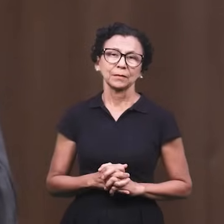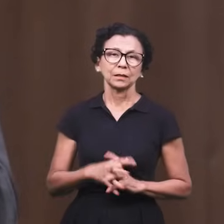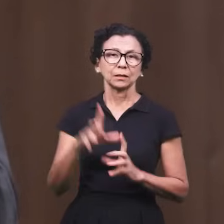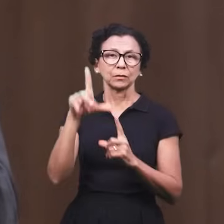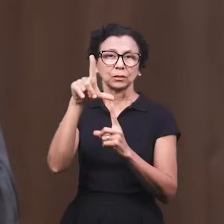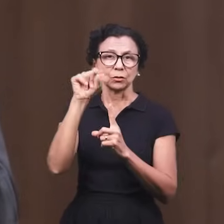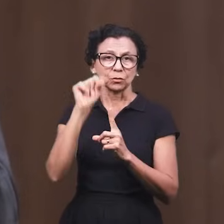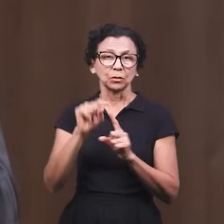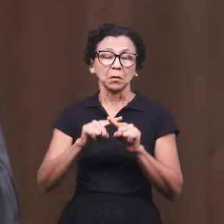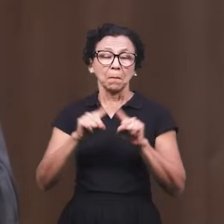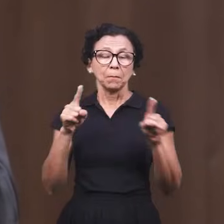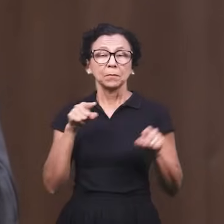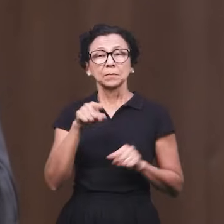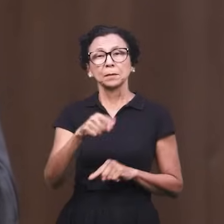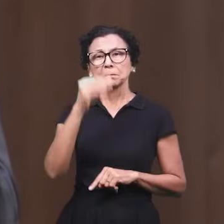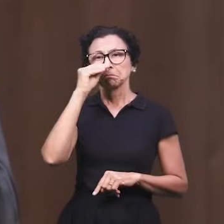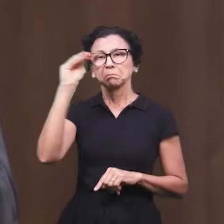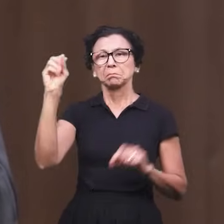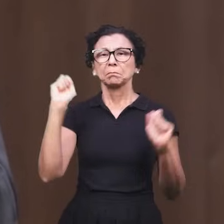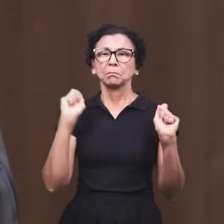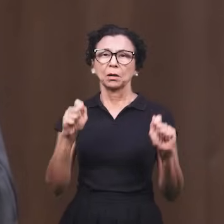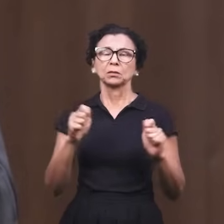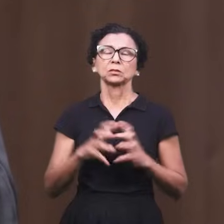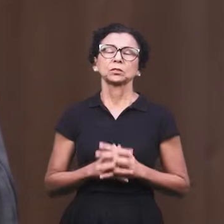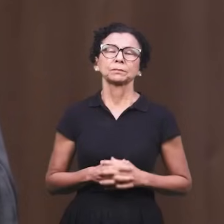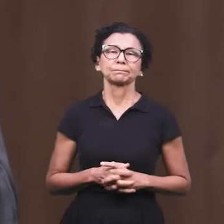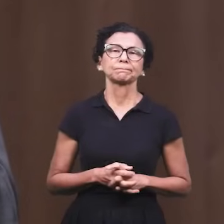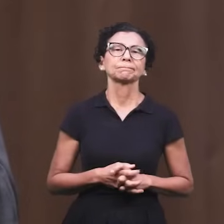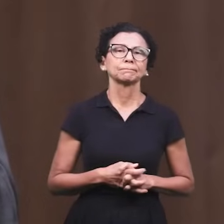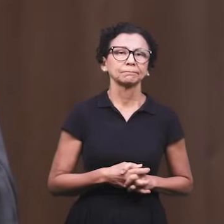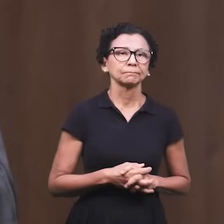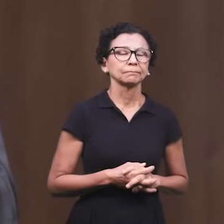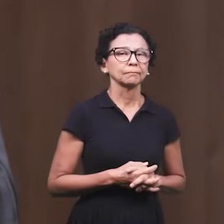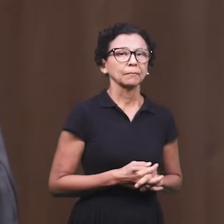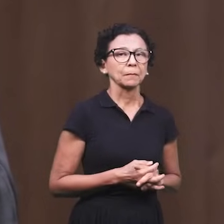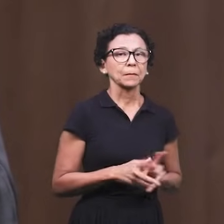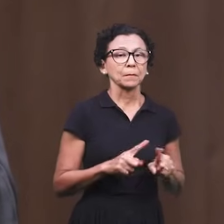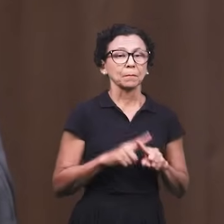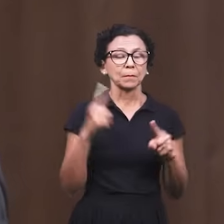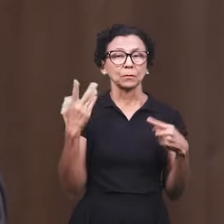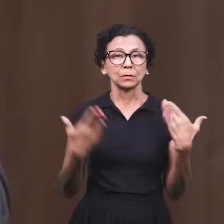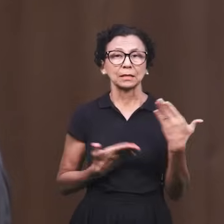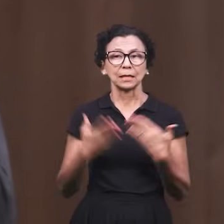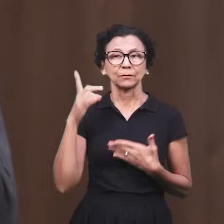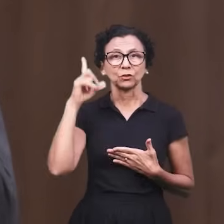o servo de Deus, que vai viver a fé, ele vai clamar,